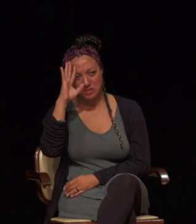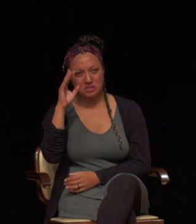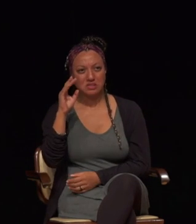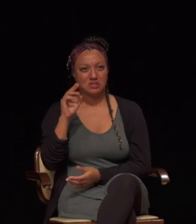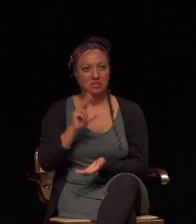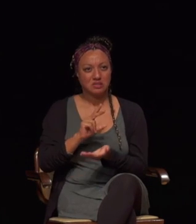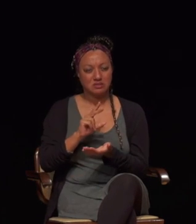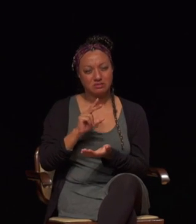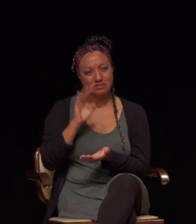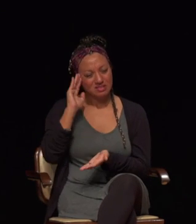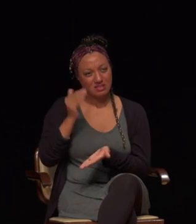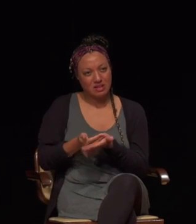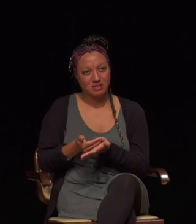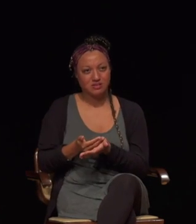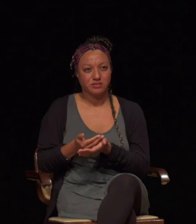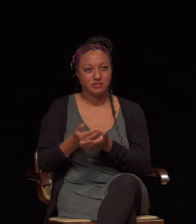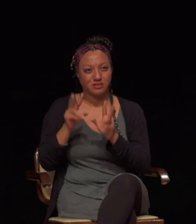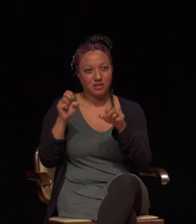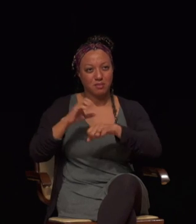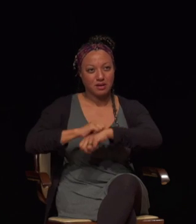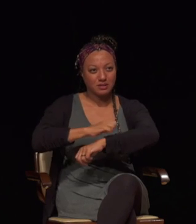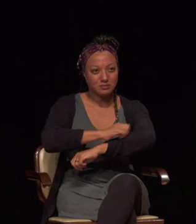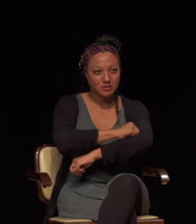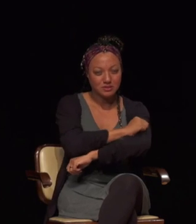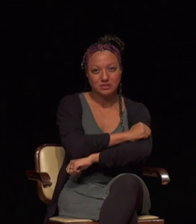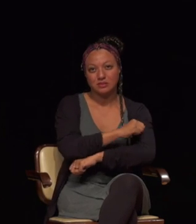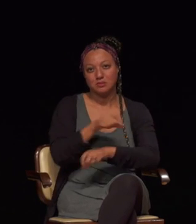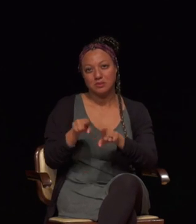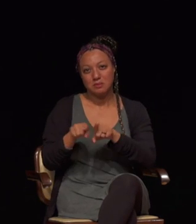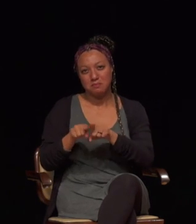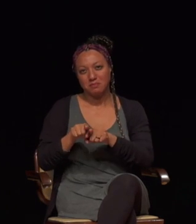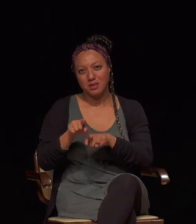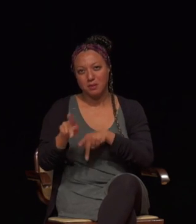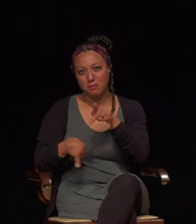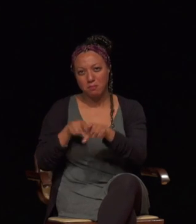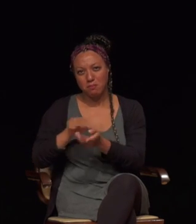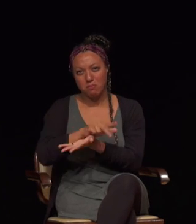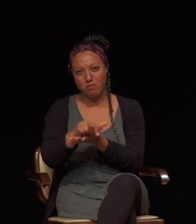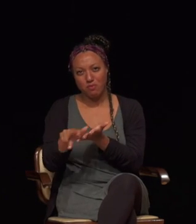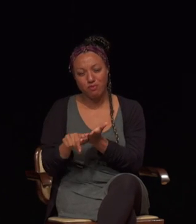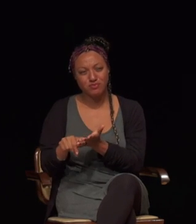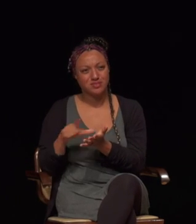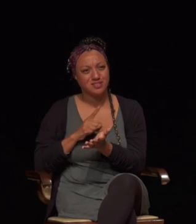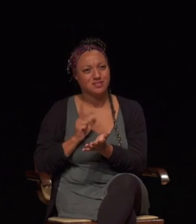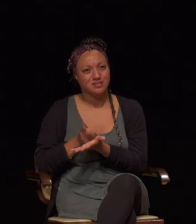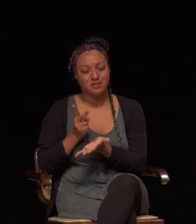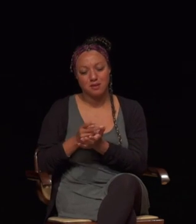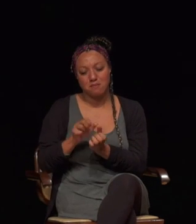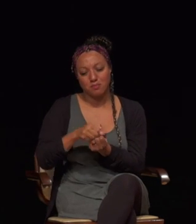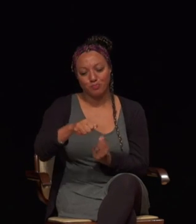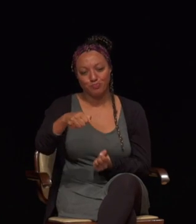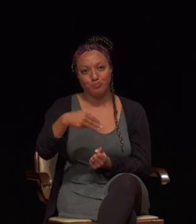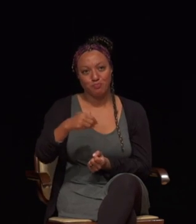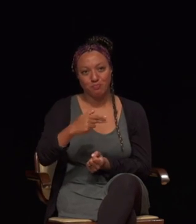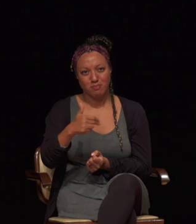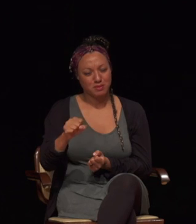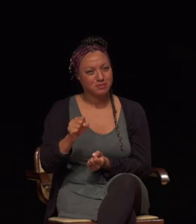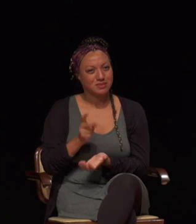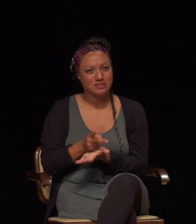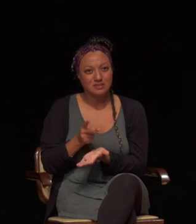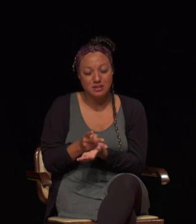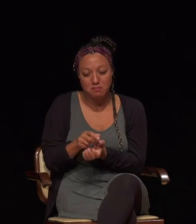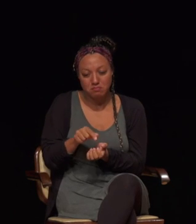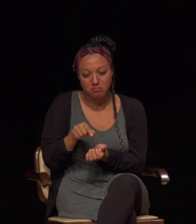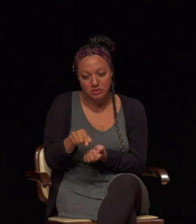canibalismo a ideia da rede que Eu mencionei aparece em muitos muitos mapas então mapas São grandes Produções que